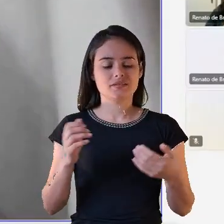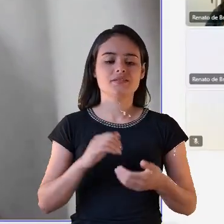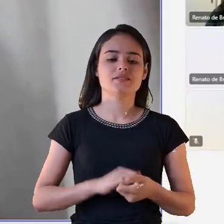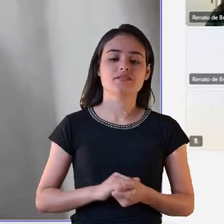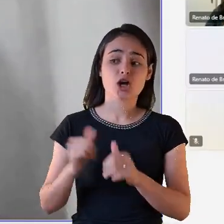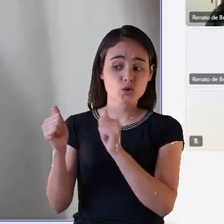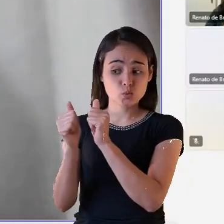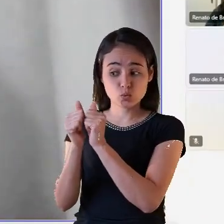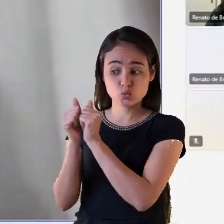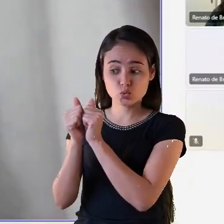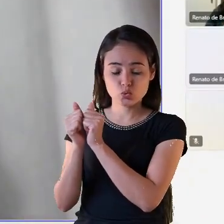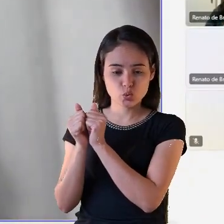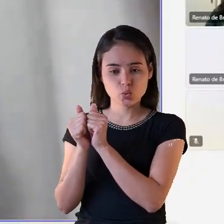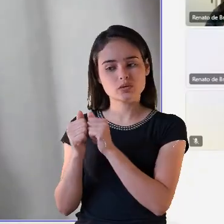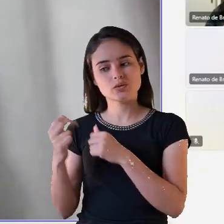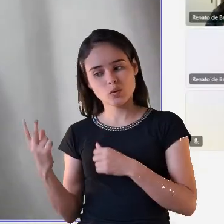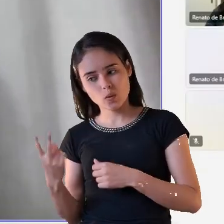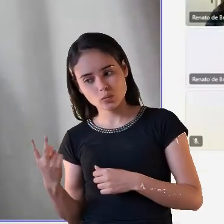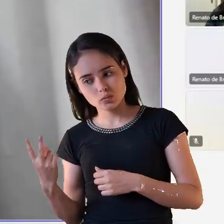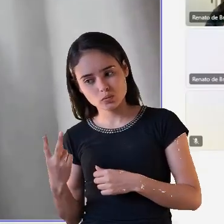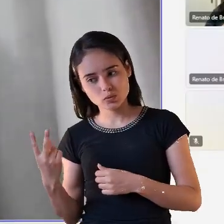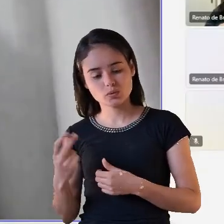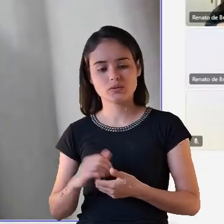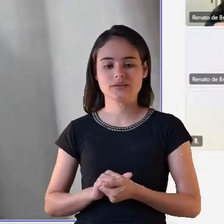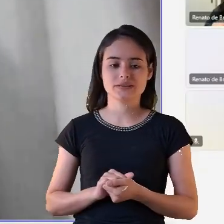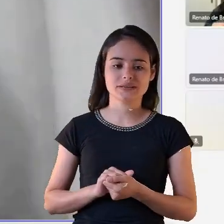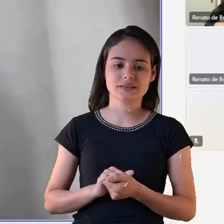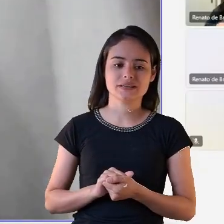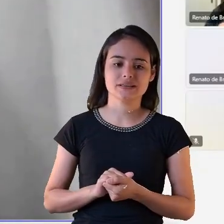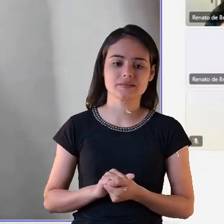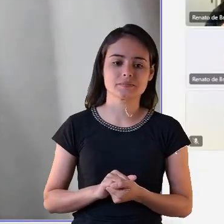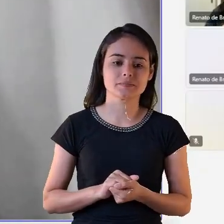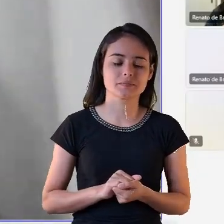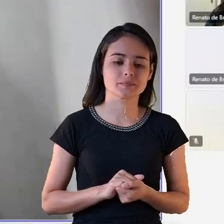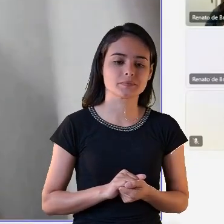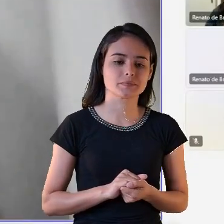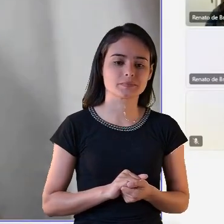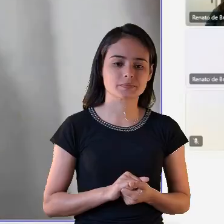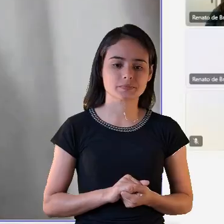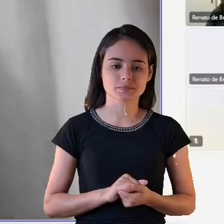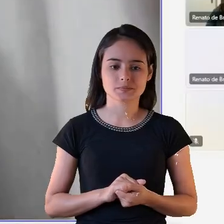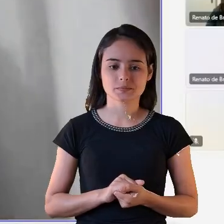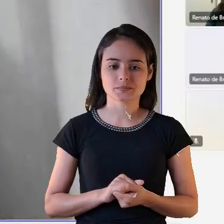estar dividindo e aprendendo um pouco com vocês.